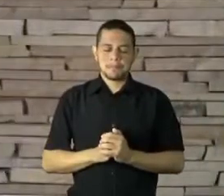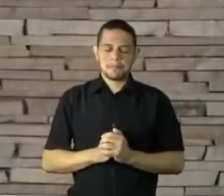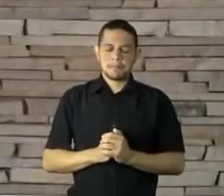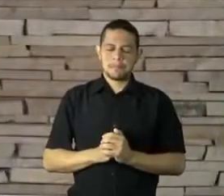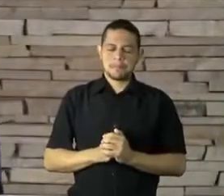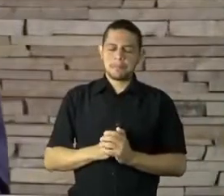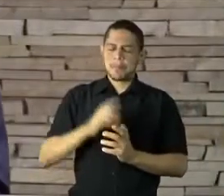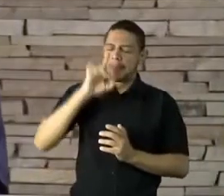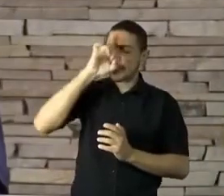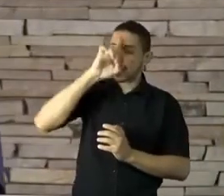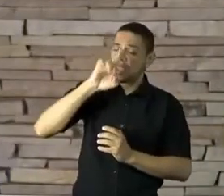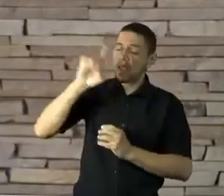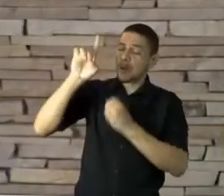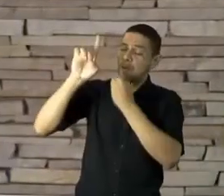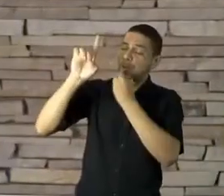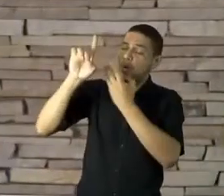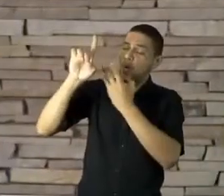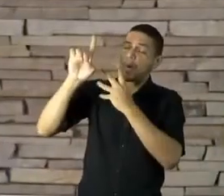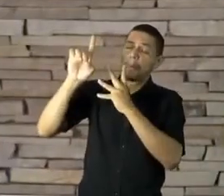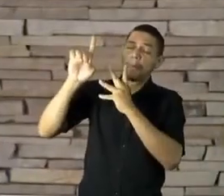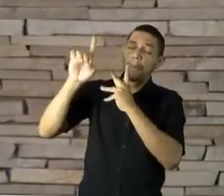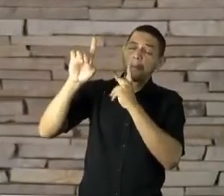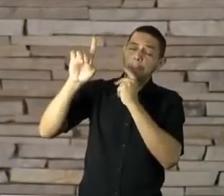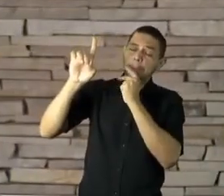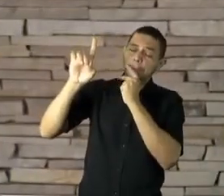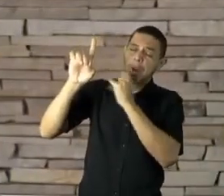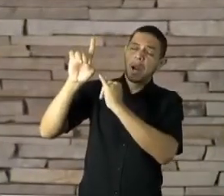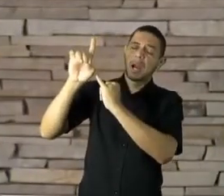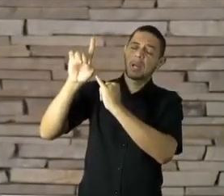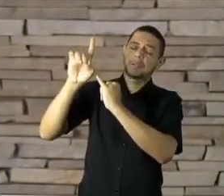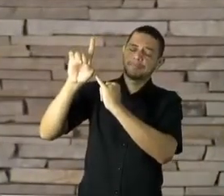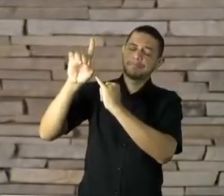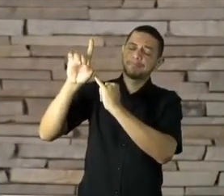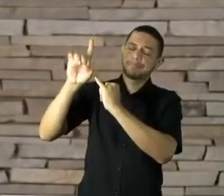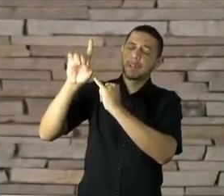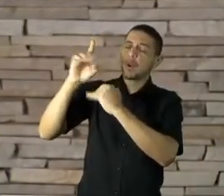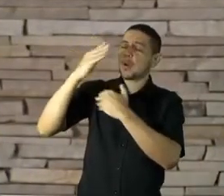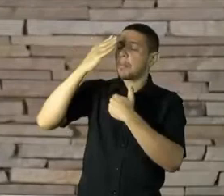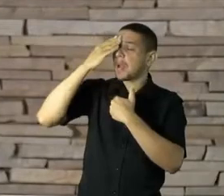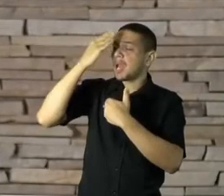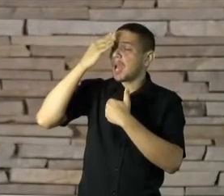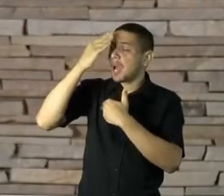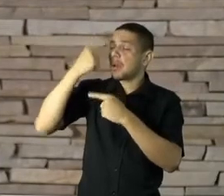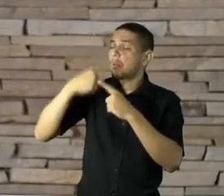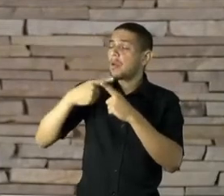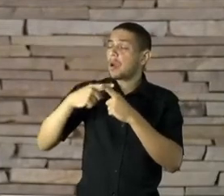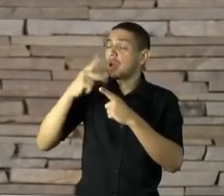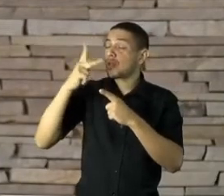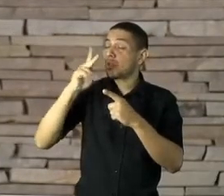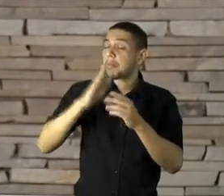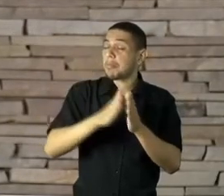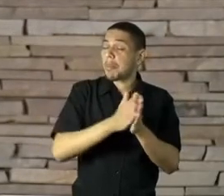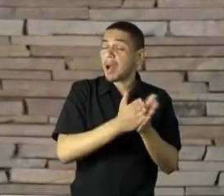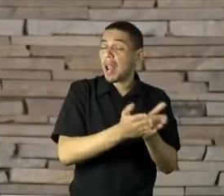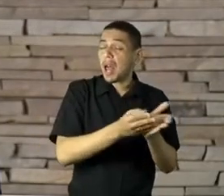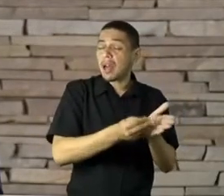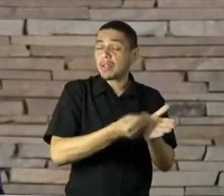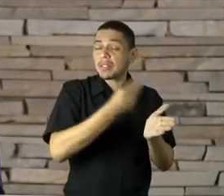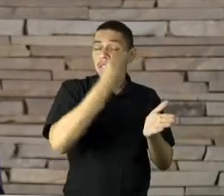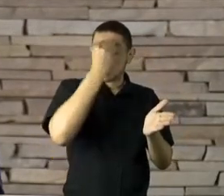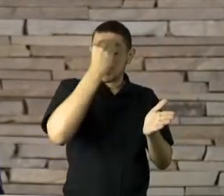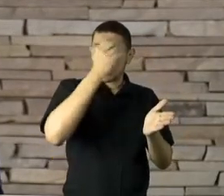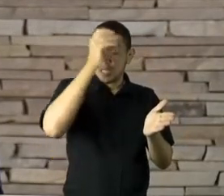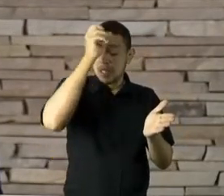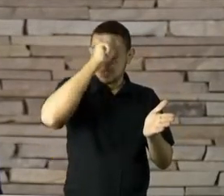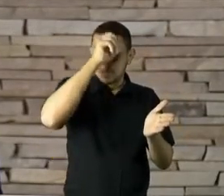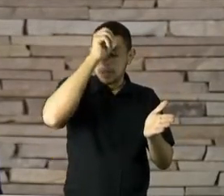o bondoso Deus em nosso amorável pai é muito obrigado Senhor porque a tua palavra ela nos trazem